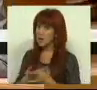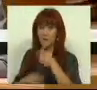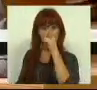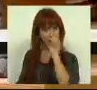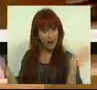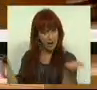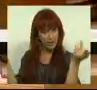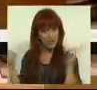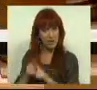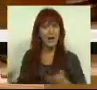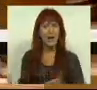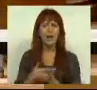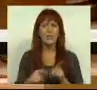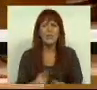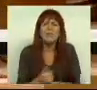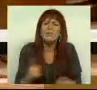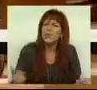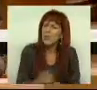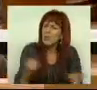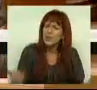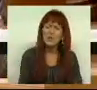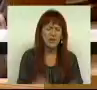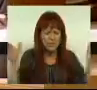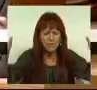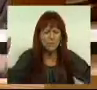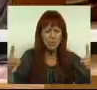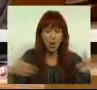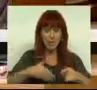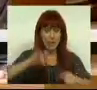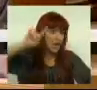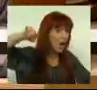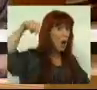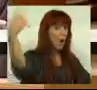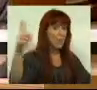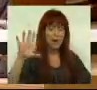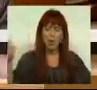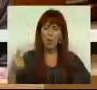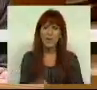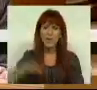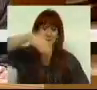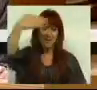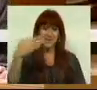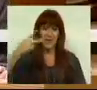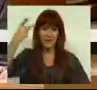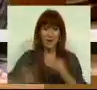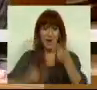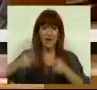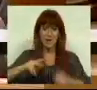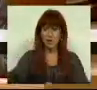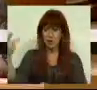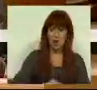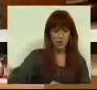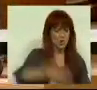essa dinamização económica. Por que razão se centrarão na semana que vem a quando da sétima avaliação da Troika,